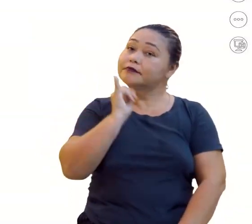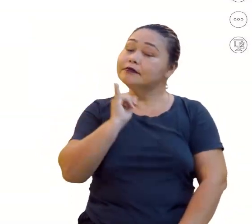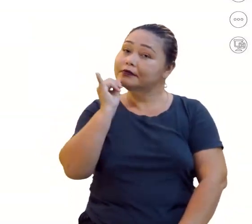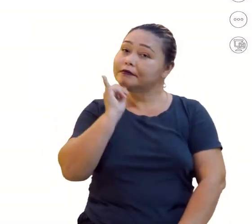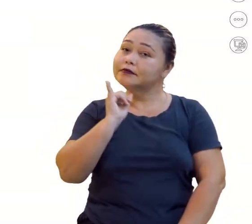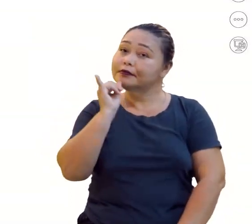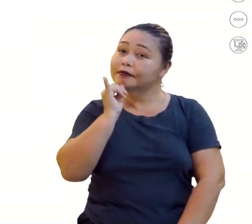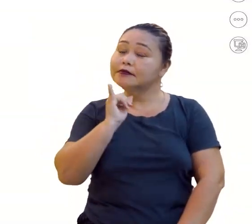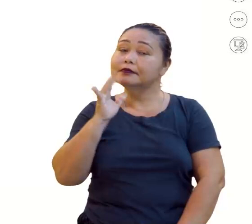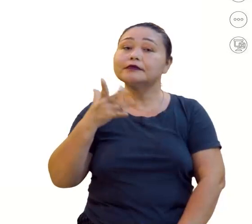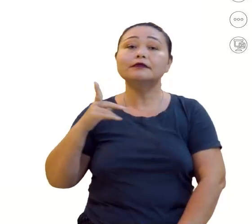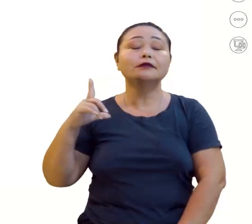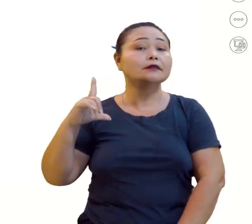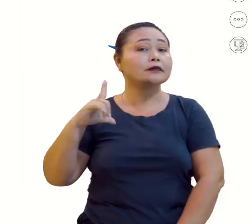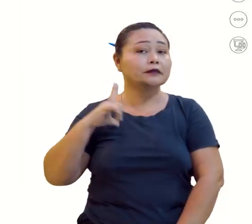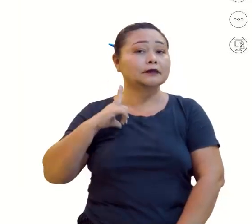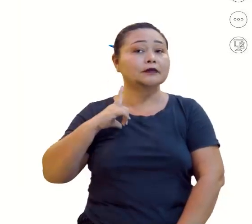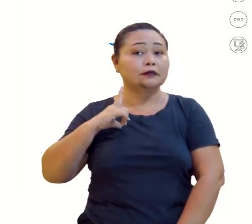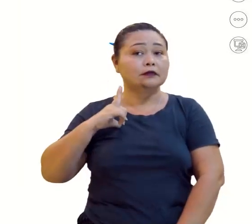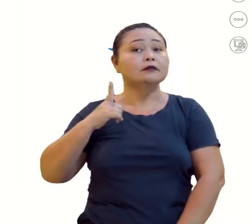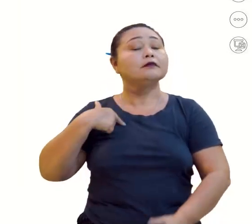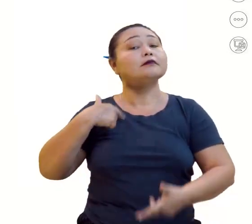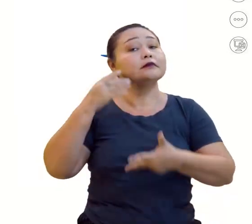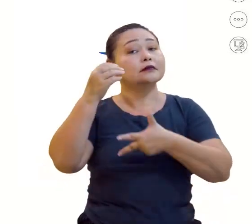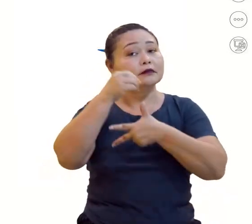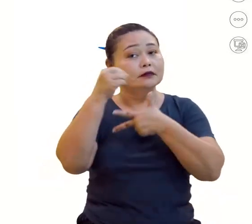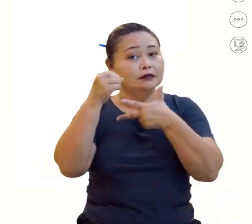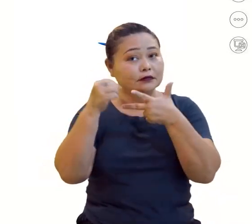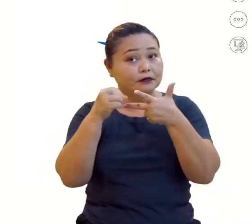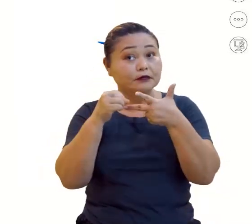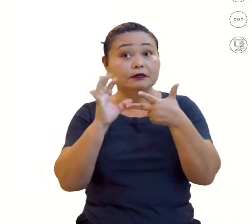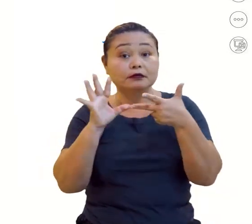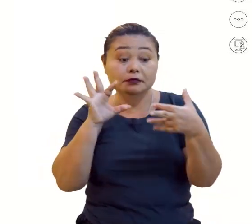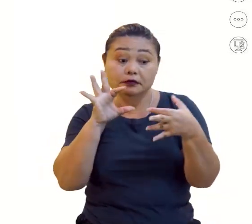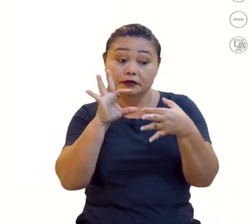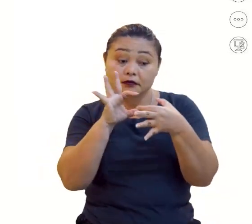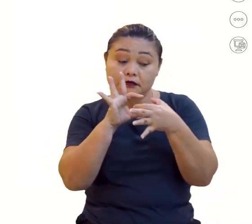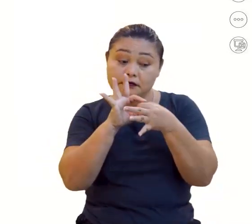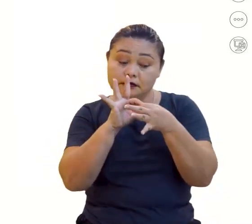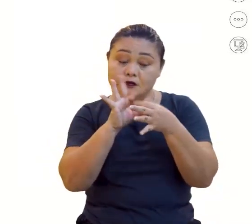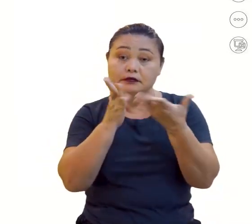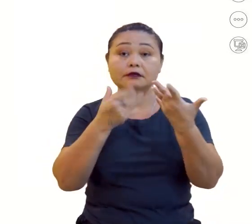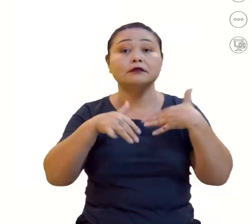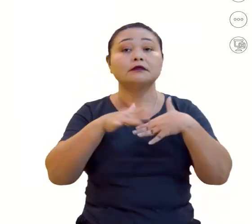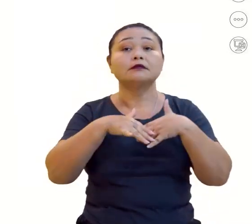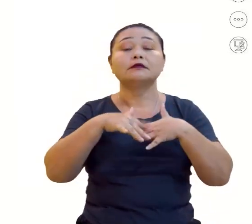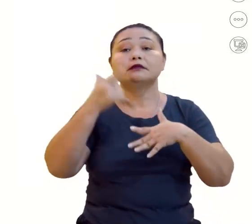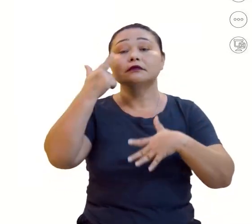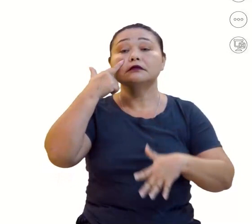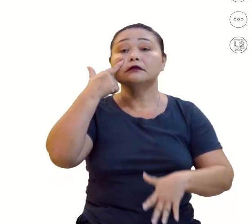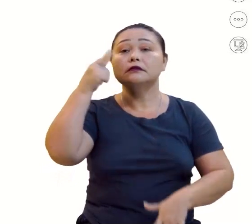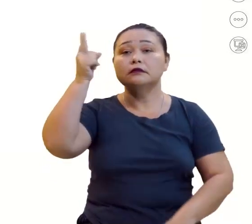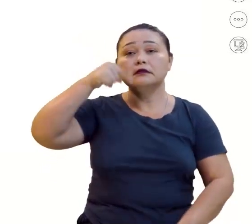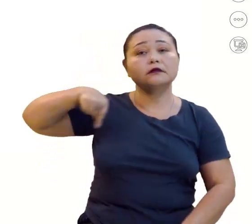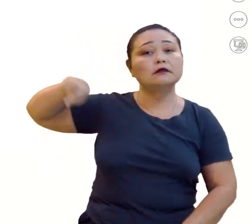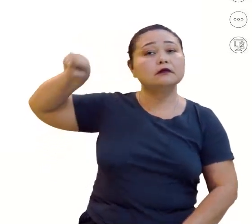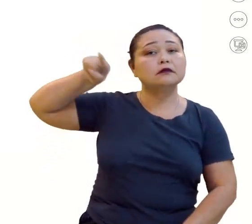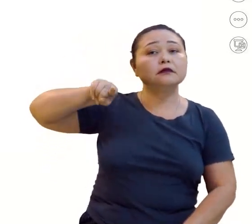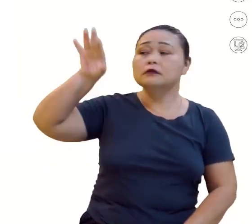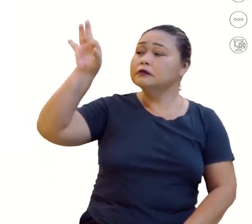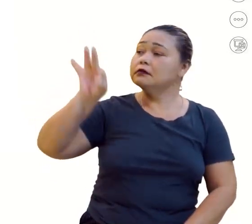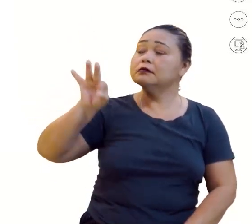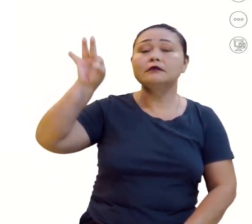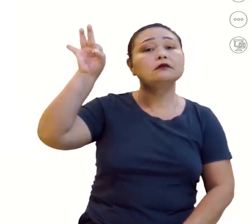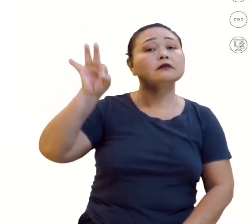de situações que caem no Enem com relação à matemática. A gente fez um gráfico de porcentagem, mostrando para vocês mais ou menos